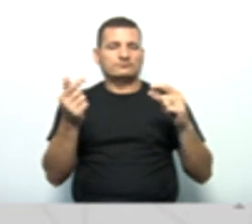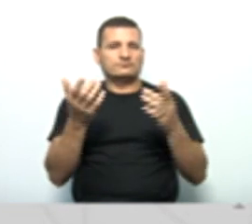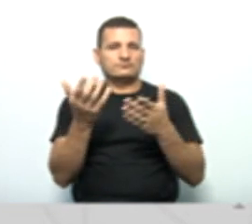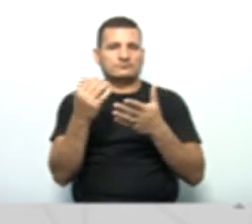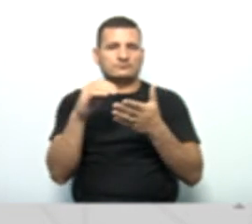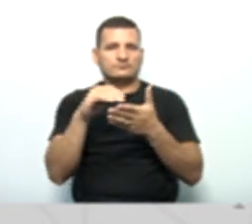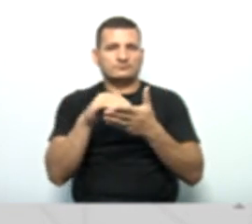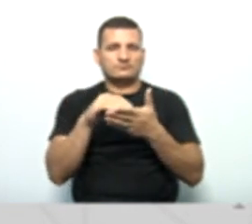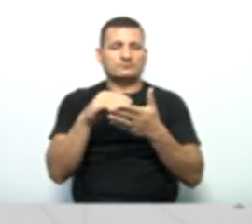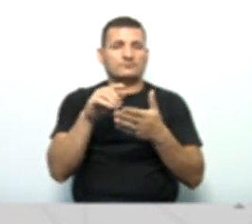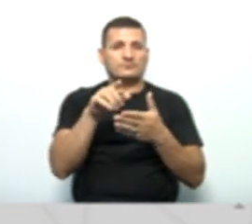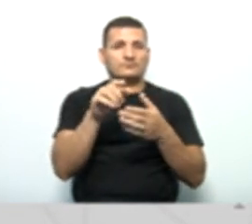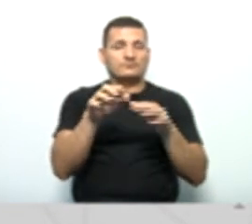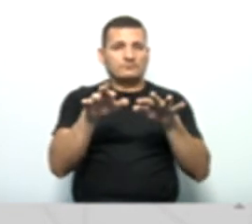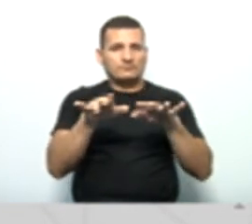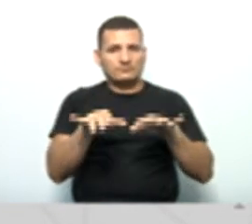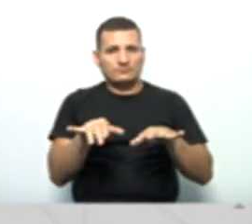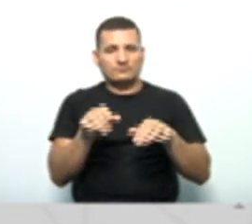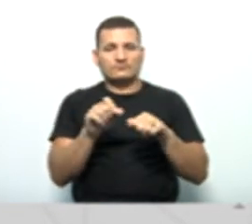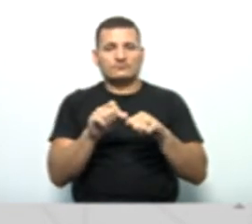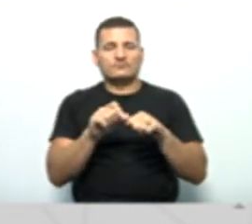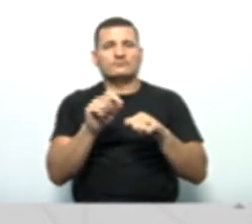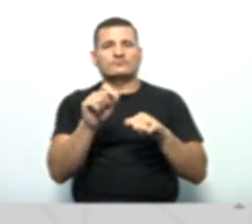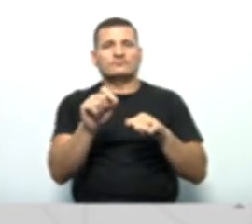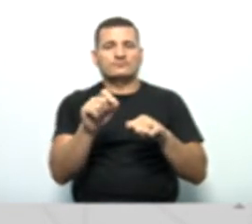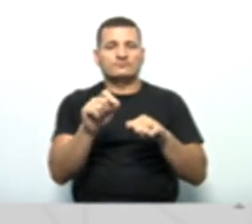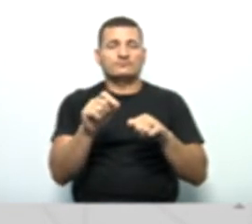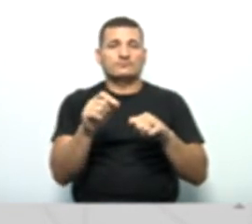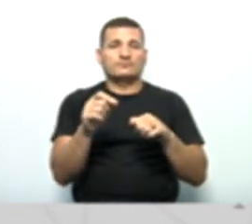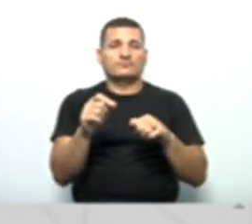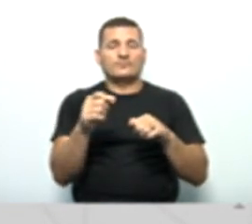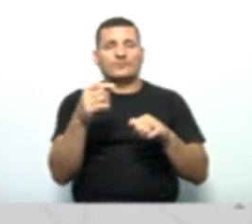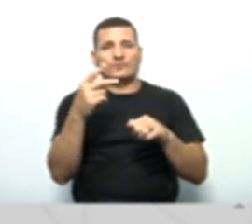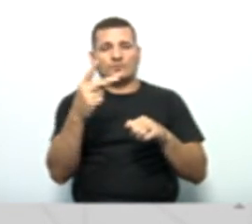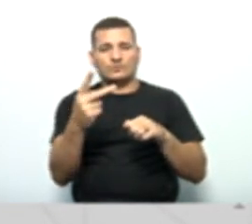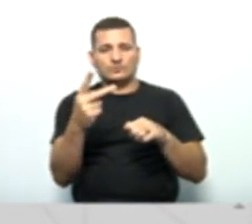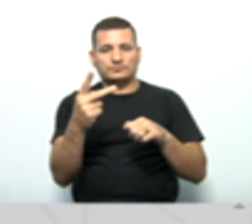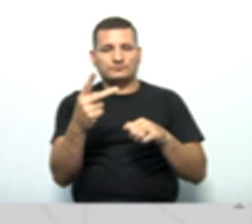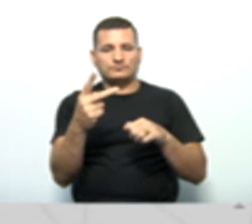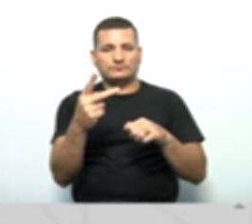deve construir um script do tipo lista que recebe dois arrays,